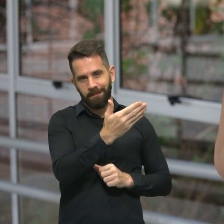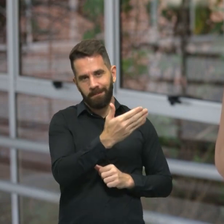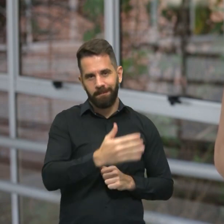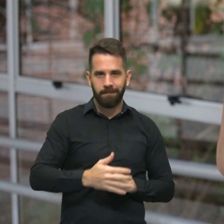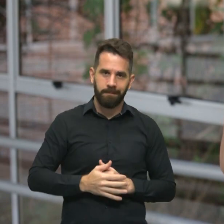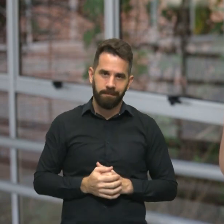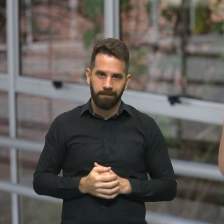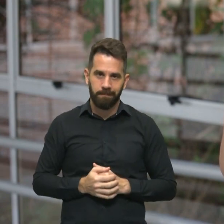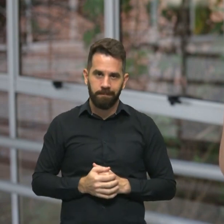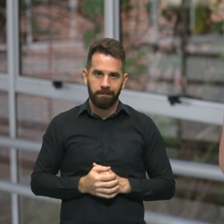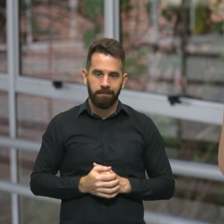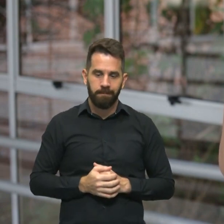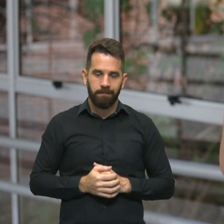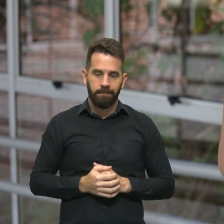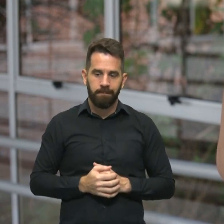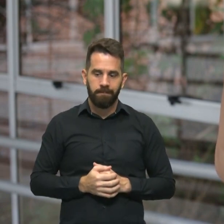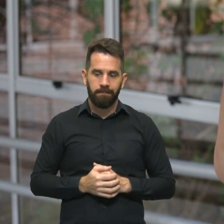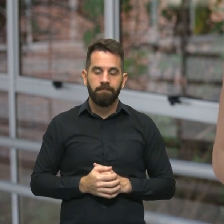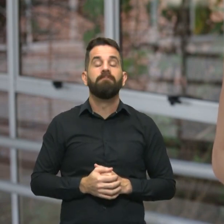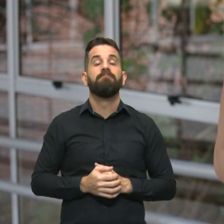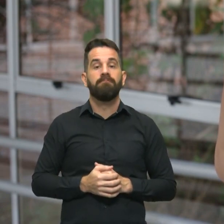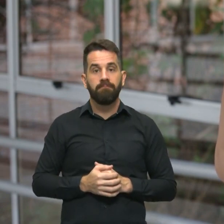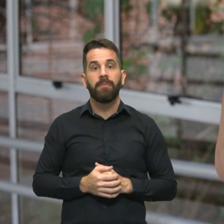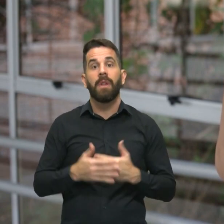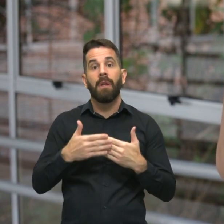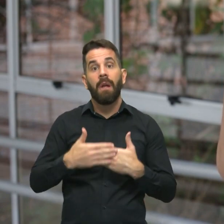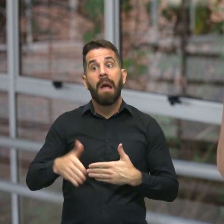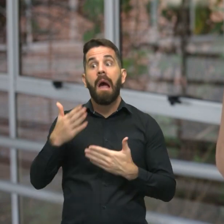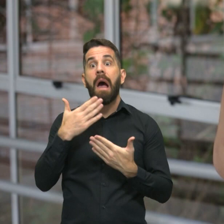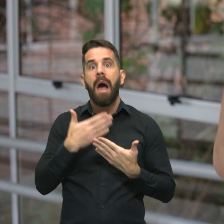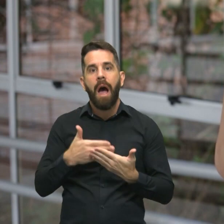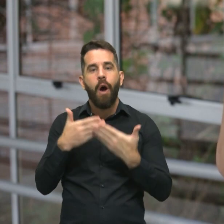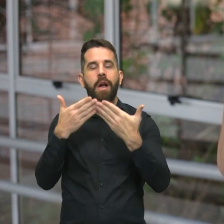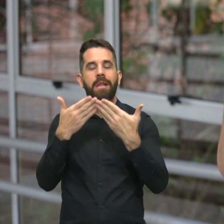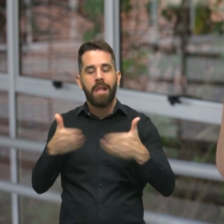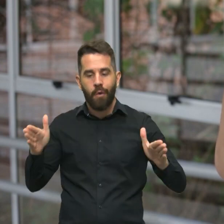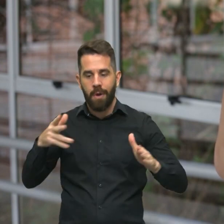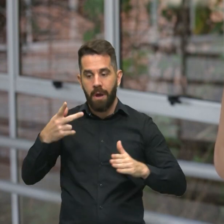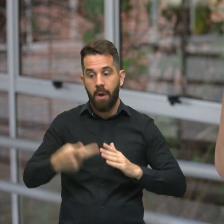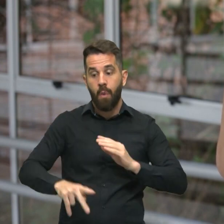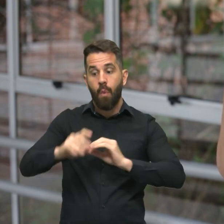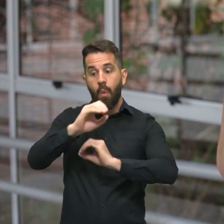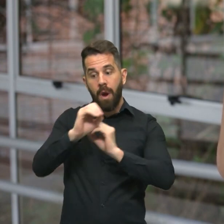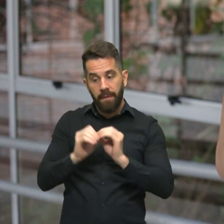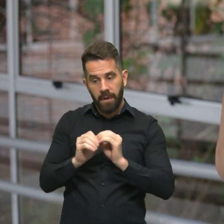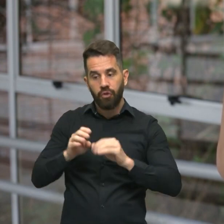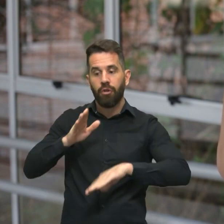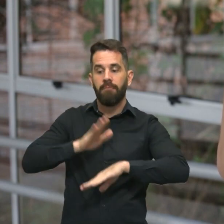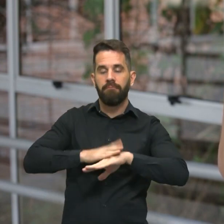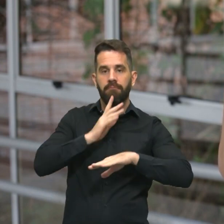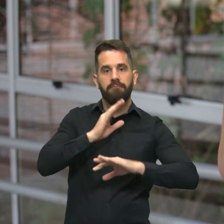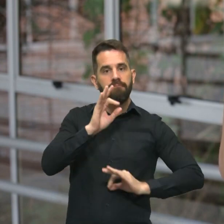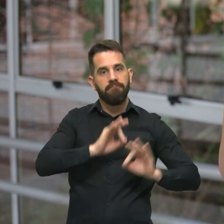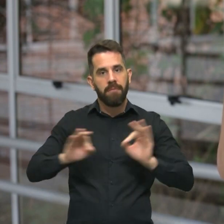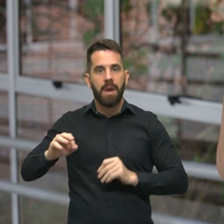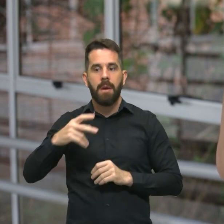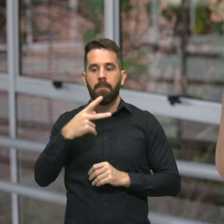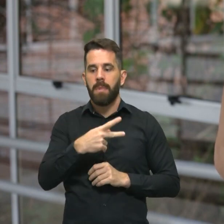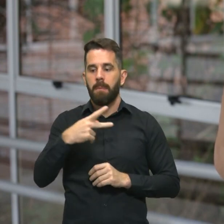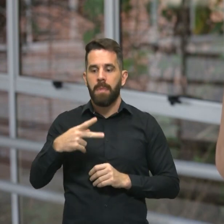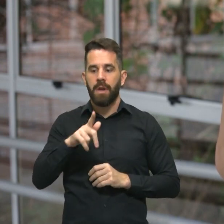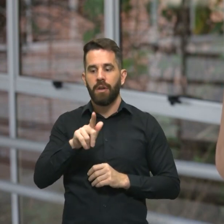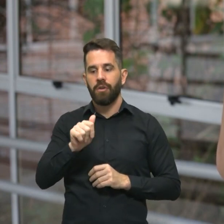prpi.ufg.br. E vem aí mais uma aula inaugural da UFG, mas dessa vez promovida pelo programa de